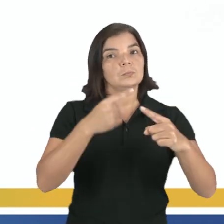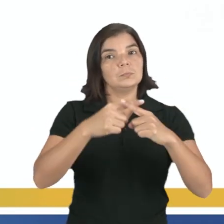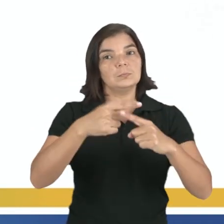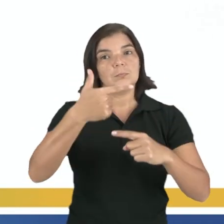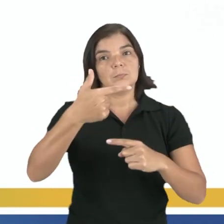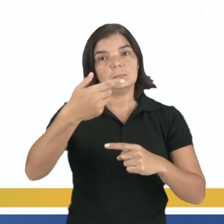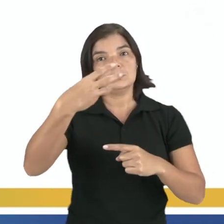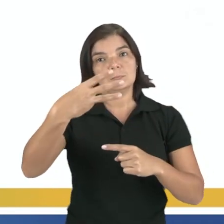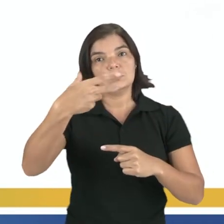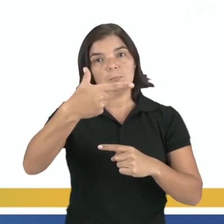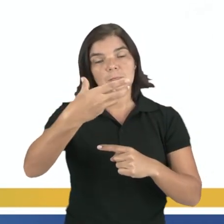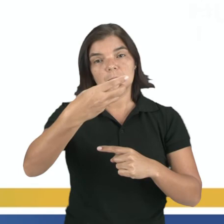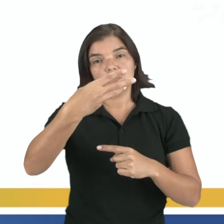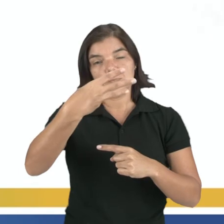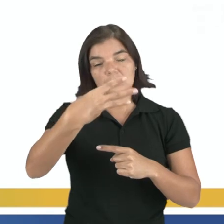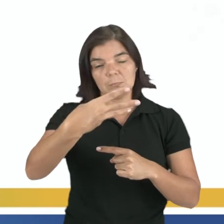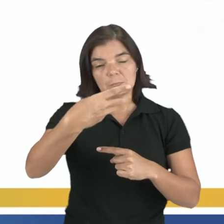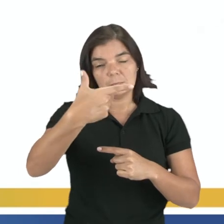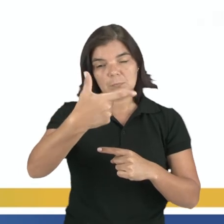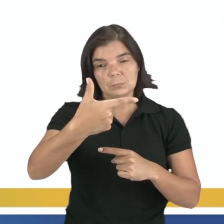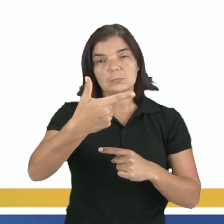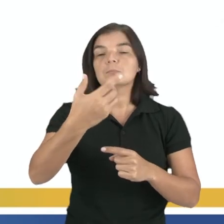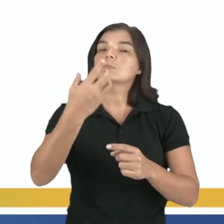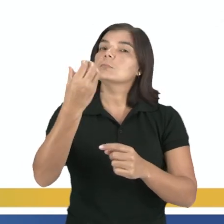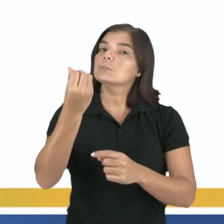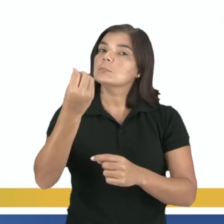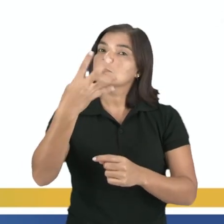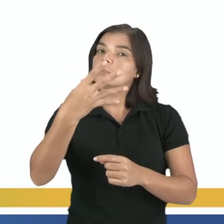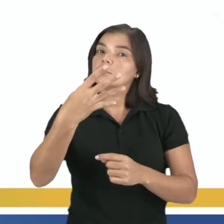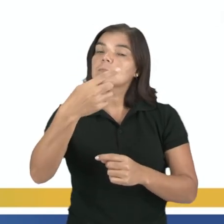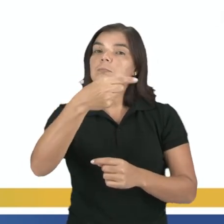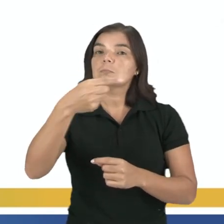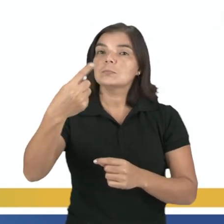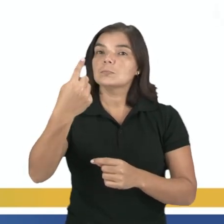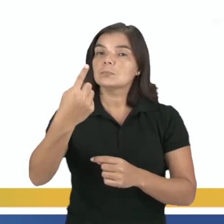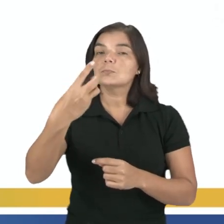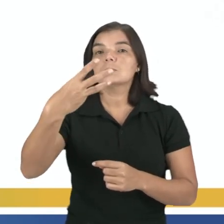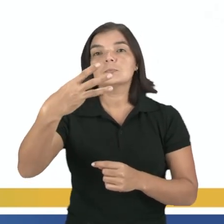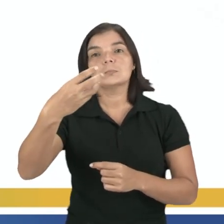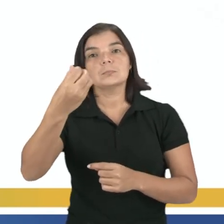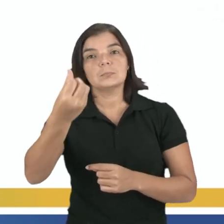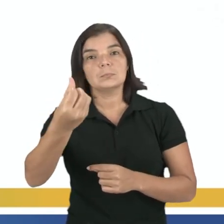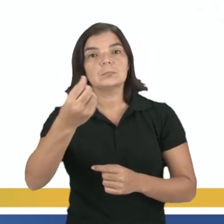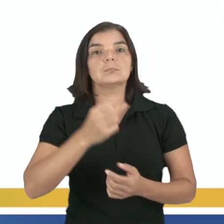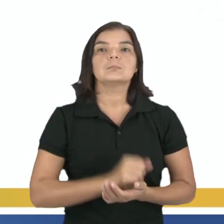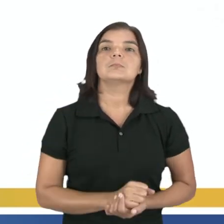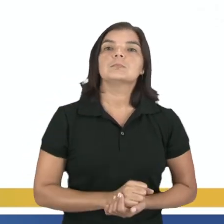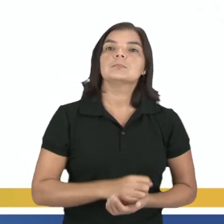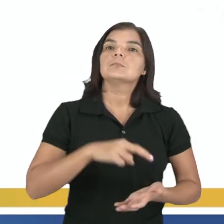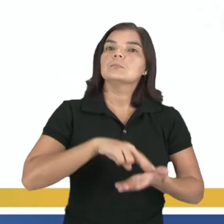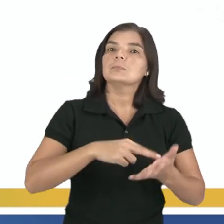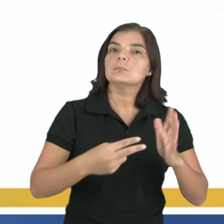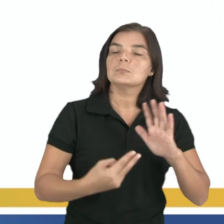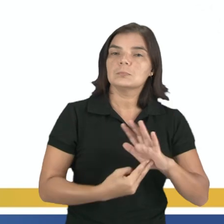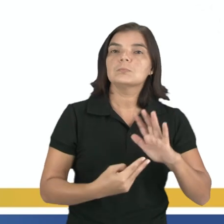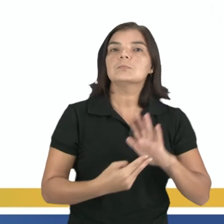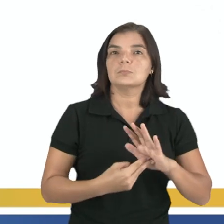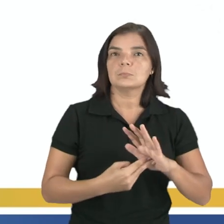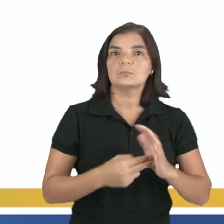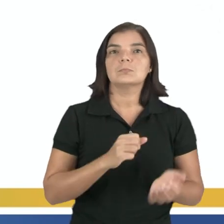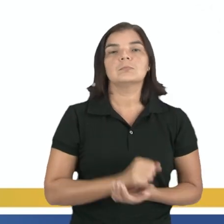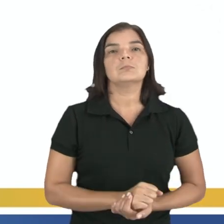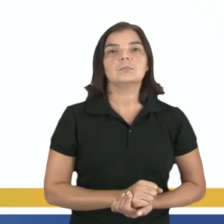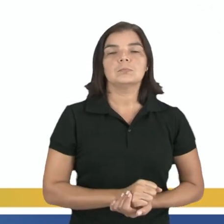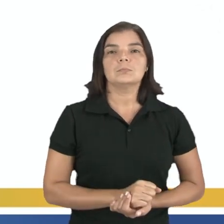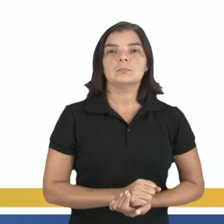dá 64. 64 menos 1 dá 63. Então, 63 seria aí o 32º